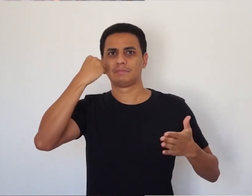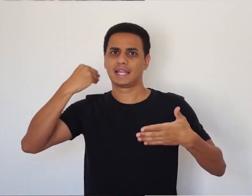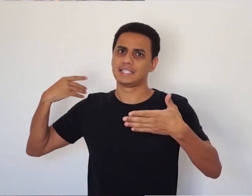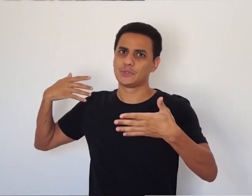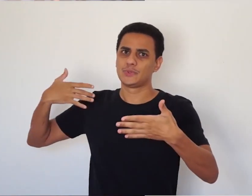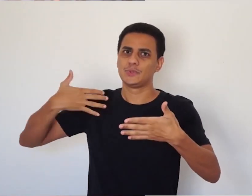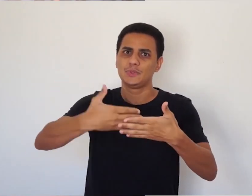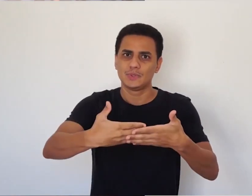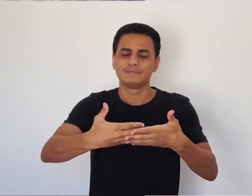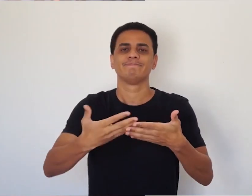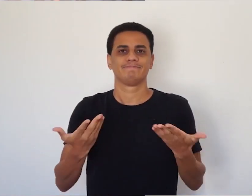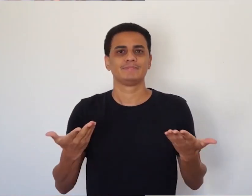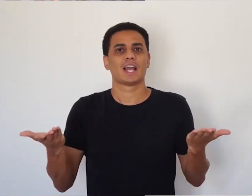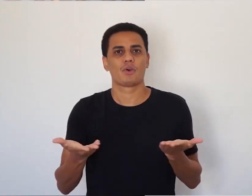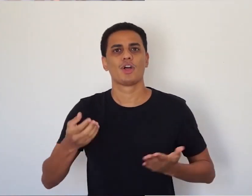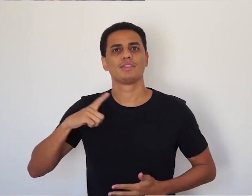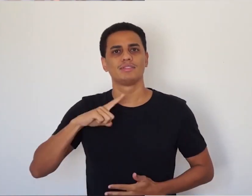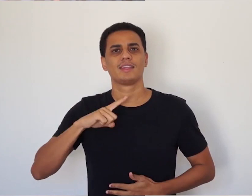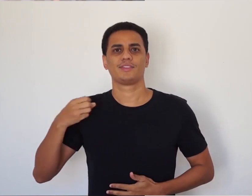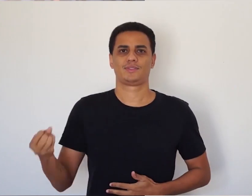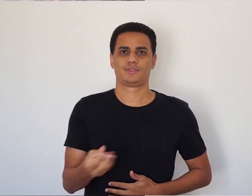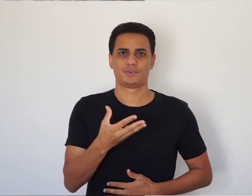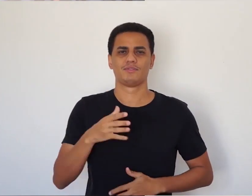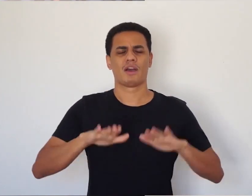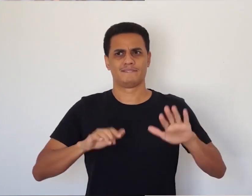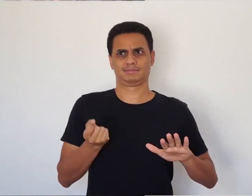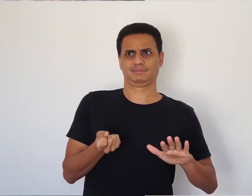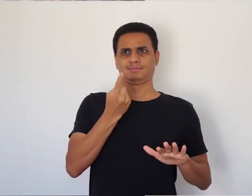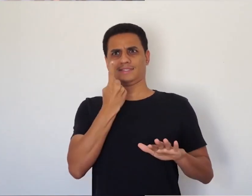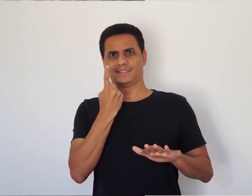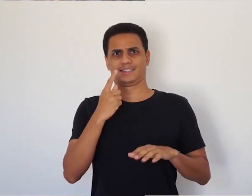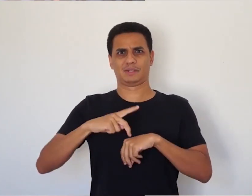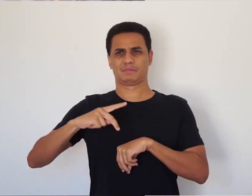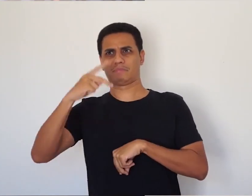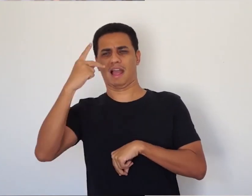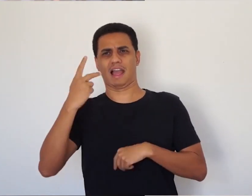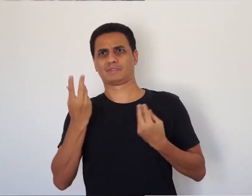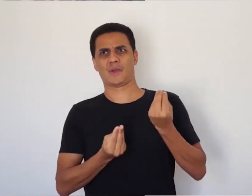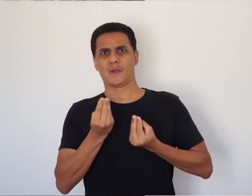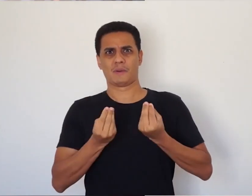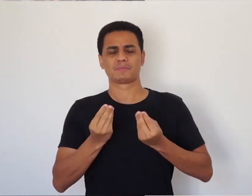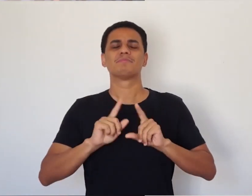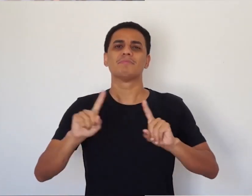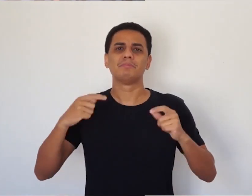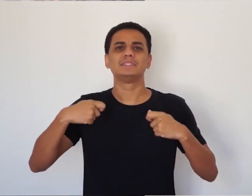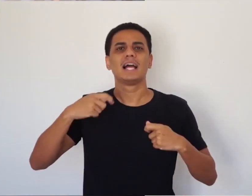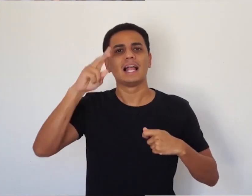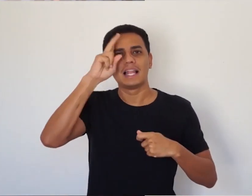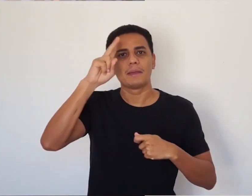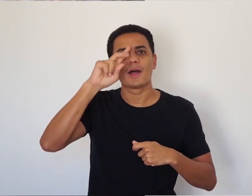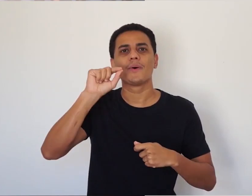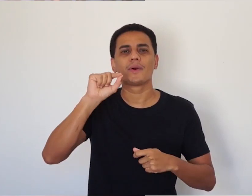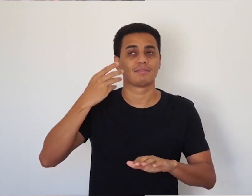você viveu, eu vivi, é tudo muito novo, eu diria que estranho, mas eu queria começar pela última